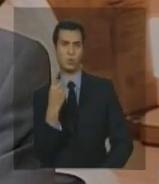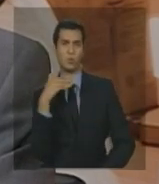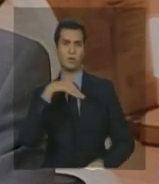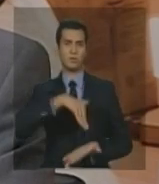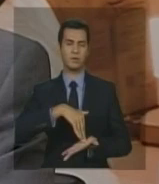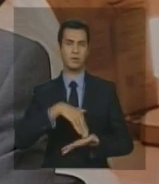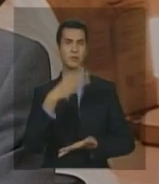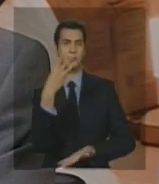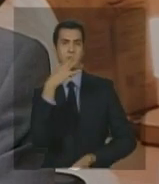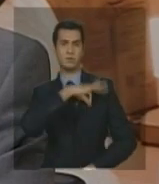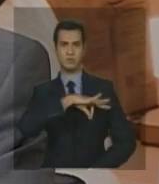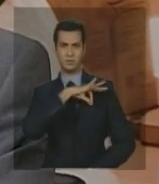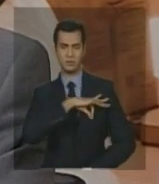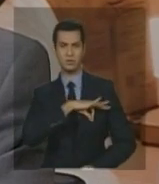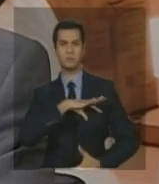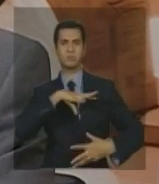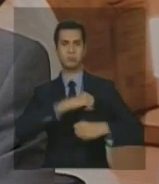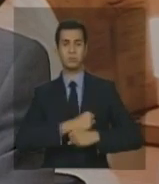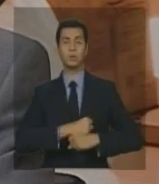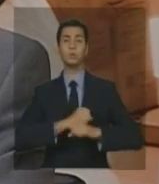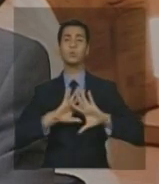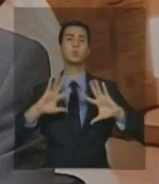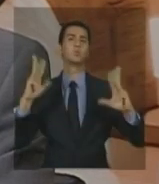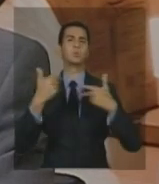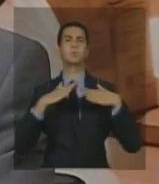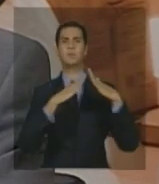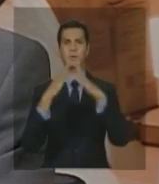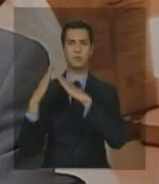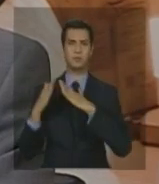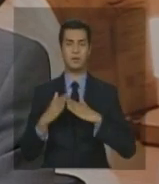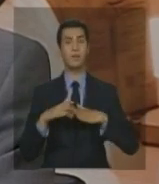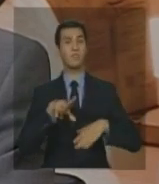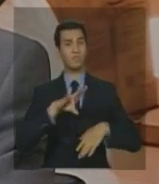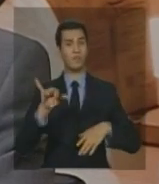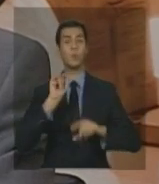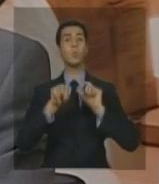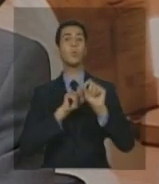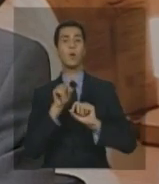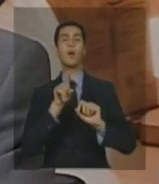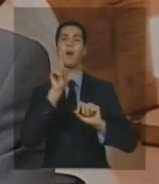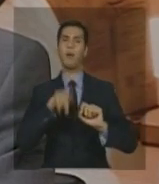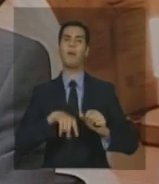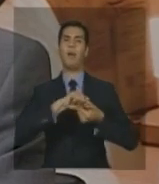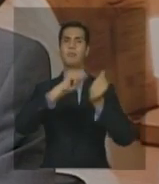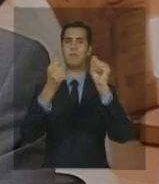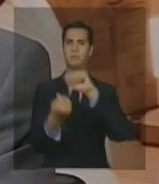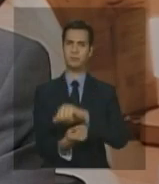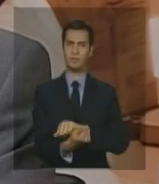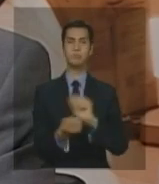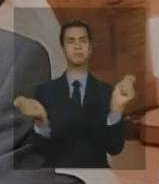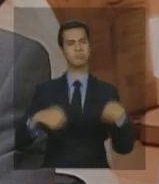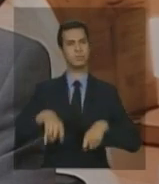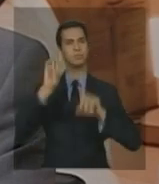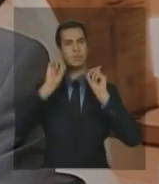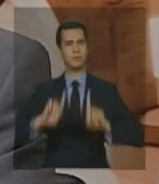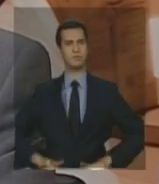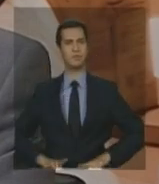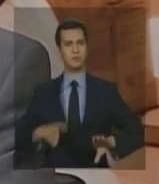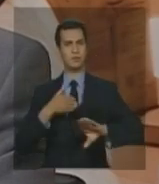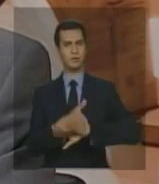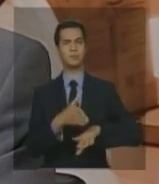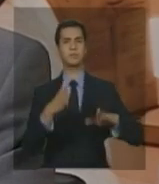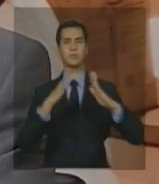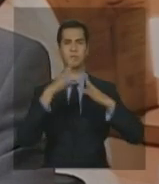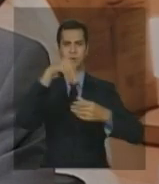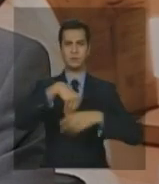salários mínimos, né? Todas as moradias estarão no conceito de moradias adaptáveis. O que é uma moradia adaptável? E aí é